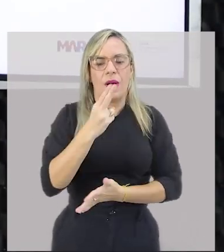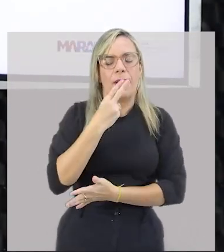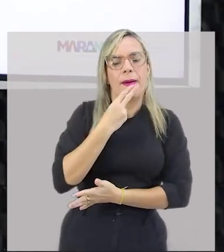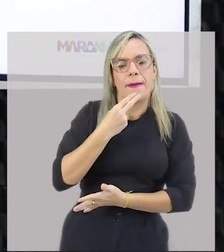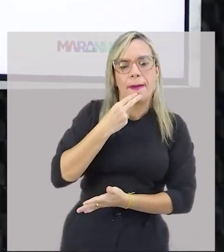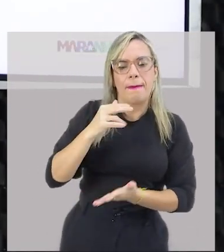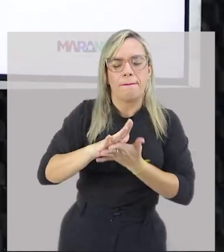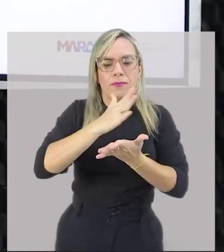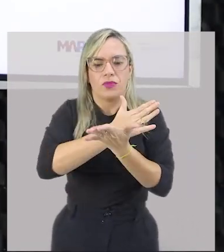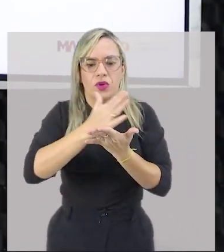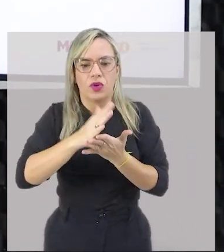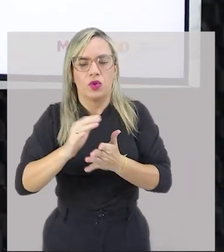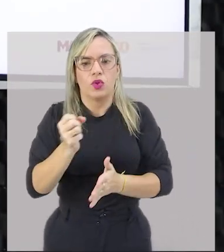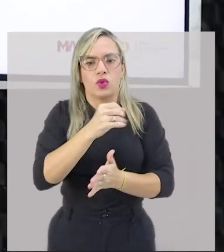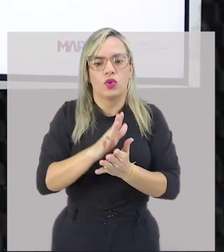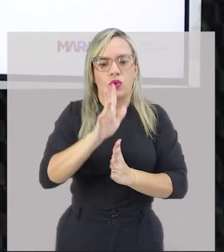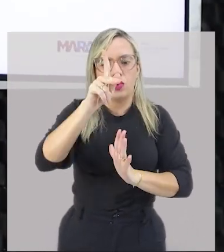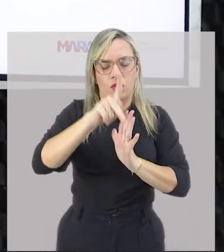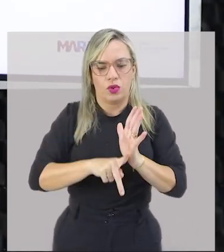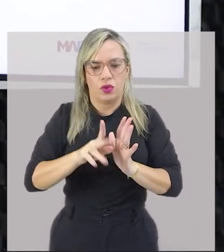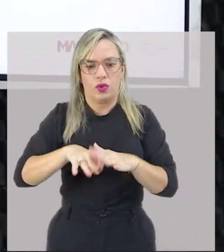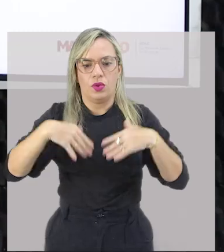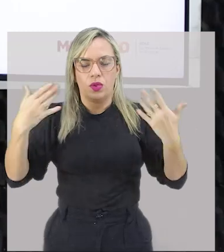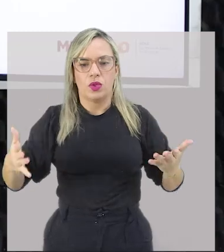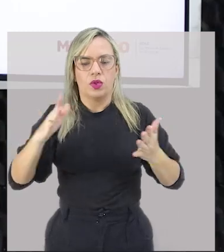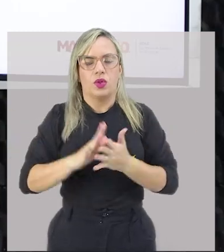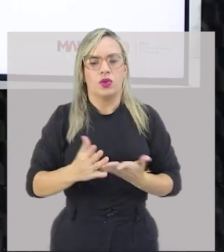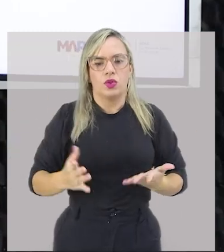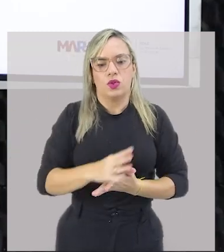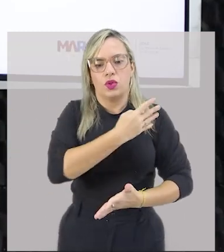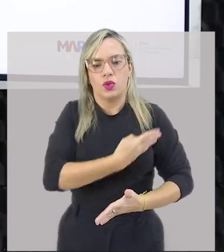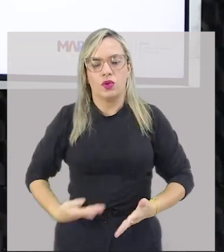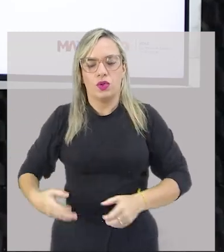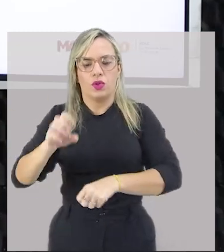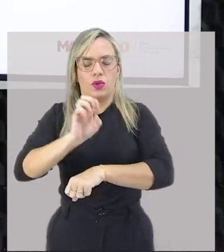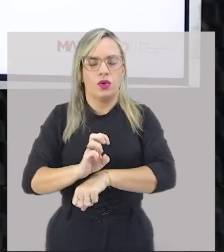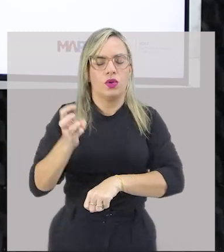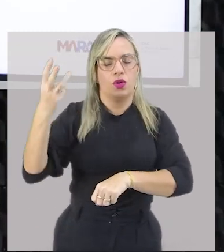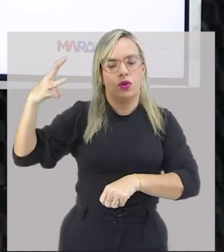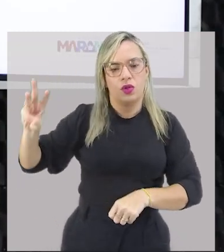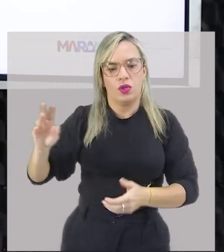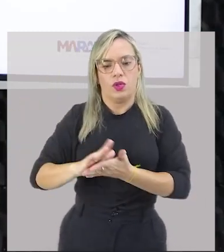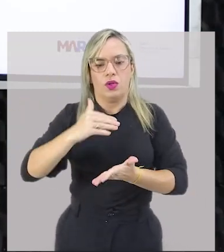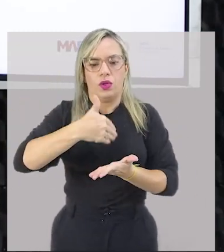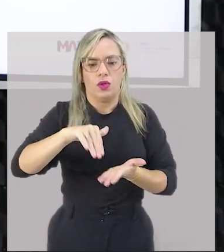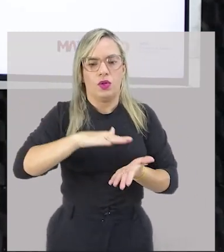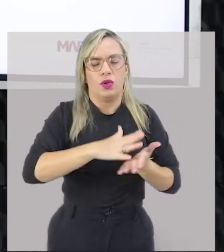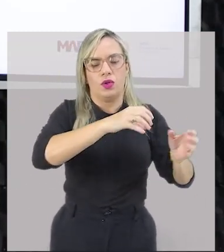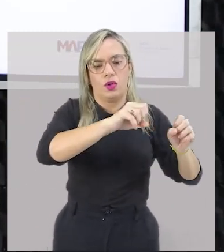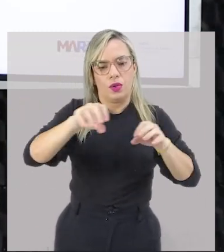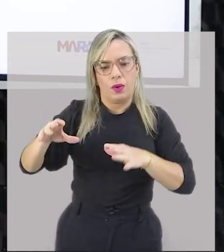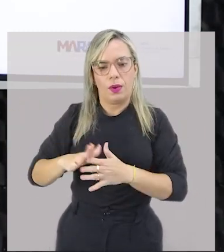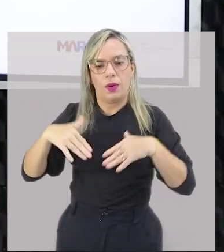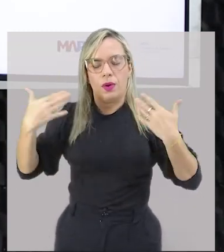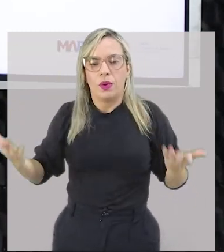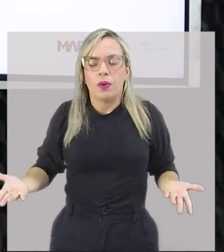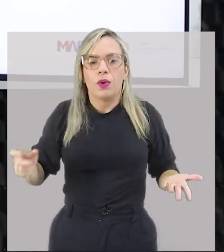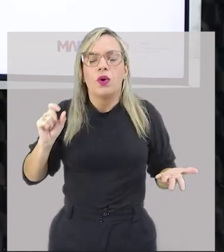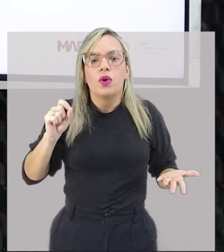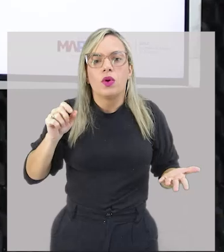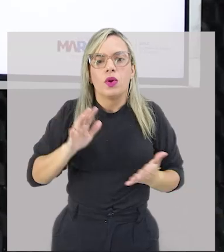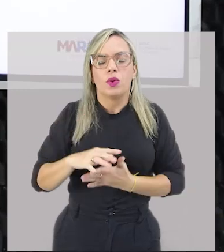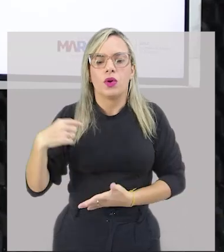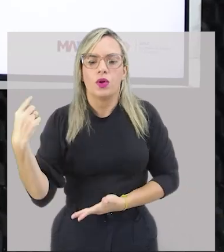Dias, iniciando um novo projeto, tá? Um projeto do governo do estado do Maranhão através da Secretaria de Educação. Qual é